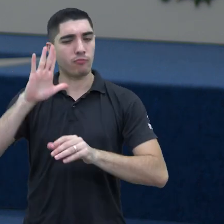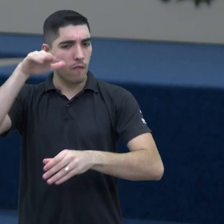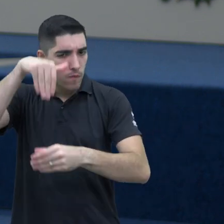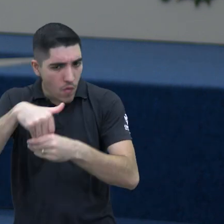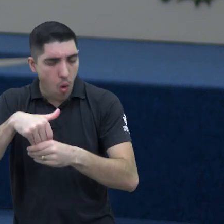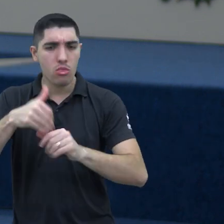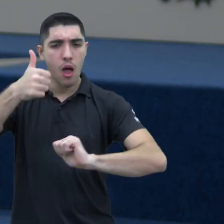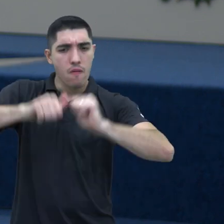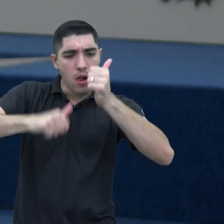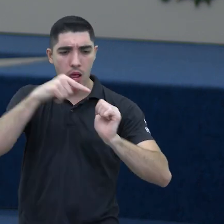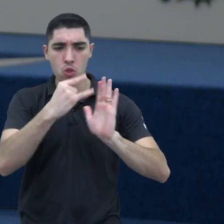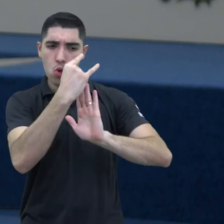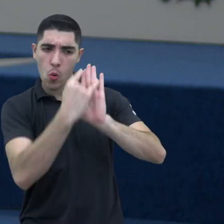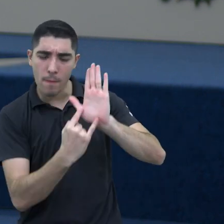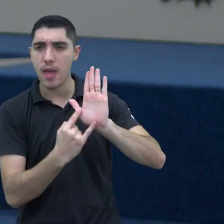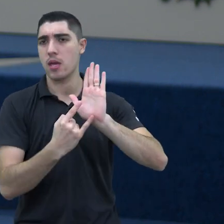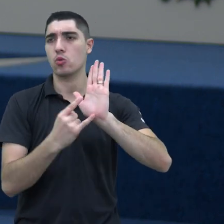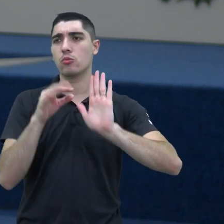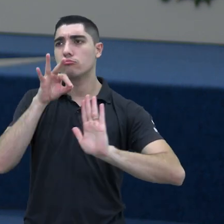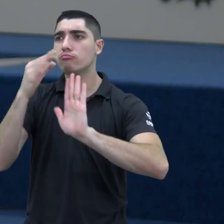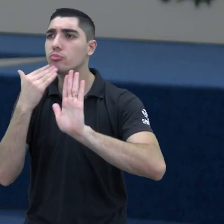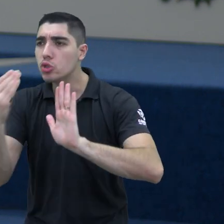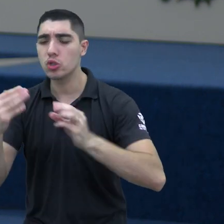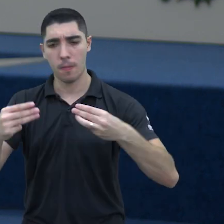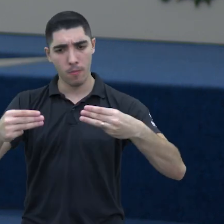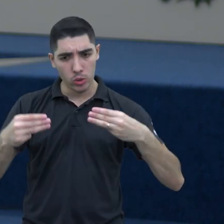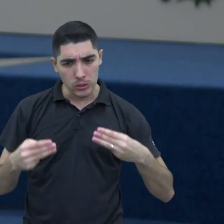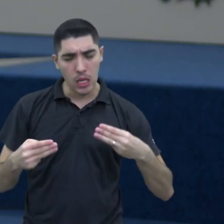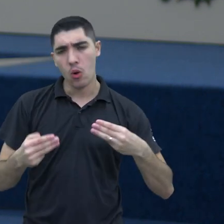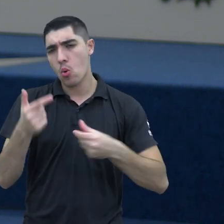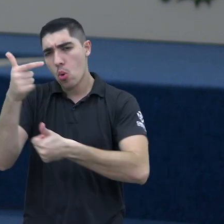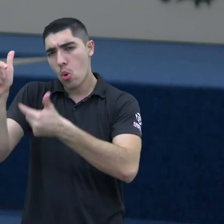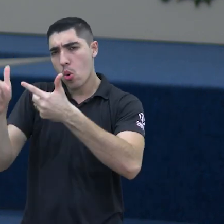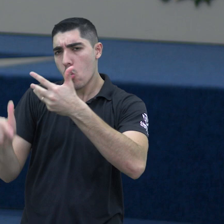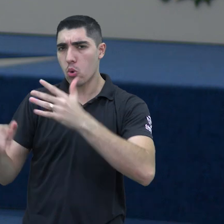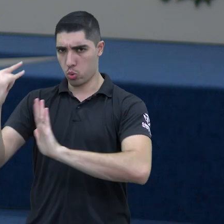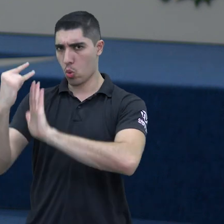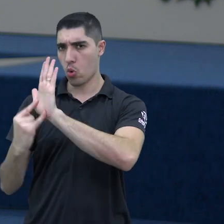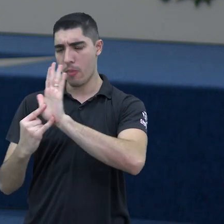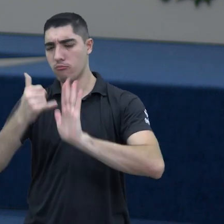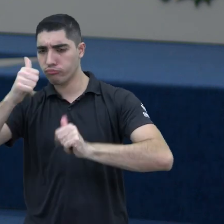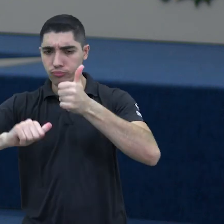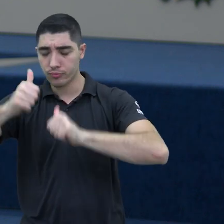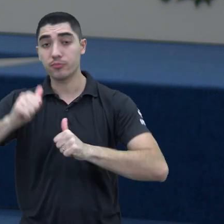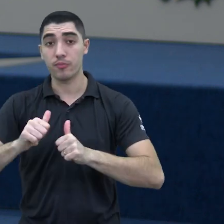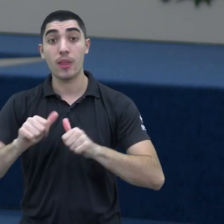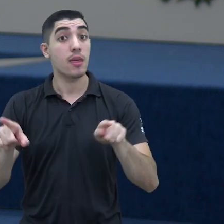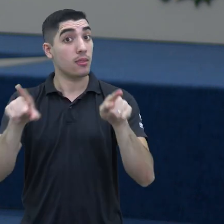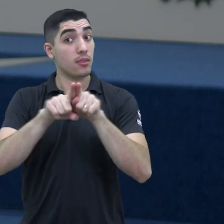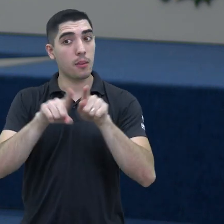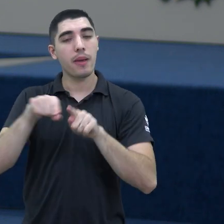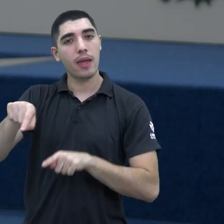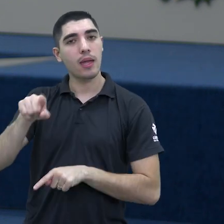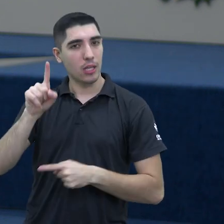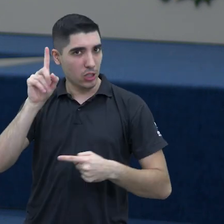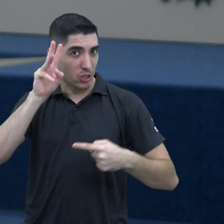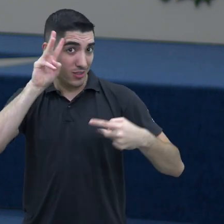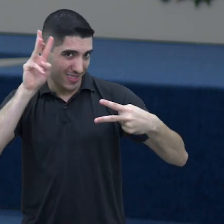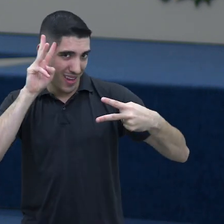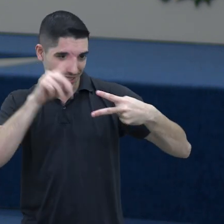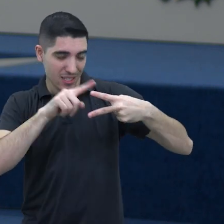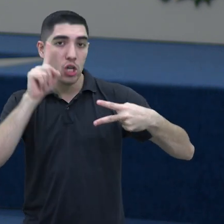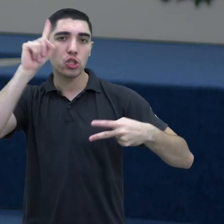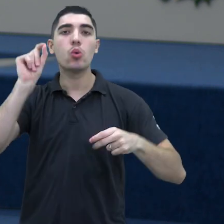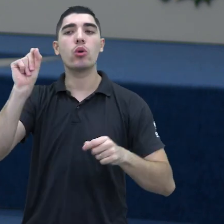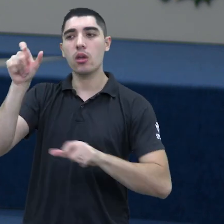vereadores votam e apreciam requerimentos, indicações, moções e outros documentos. Também é o dia do